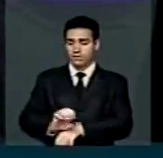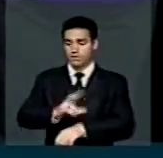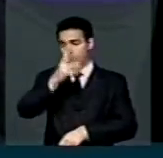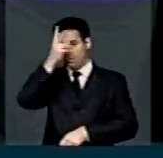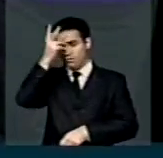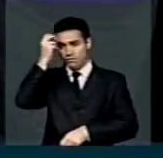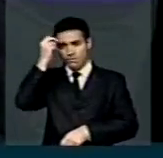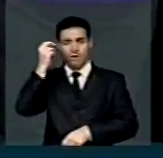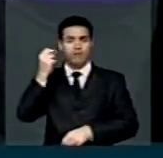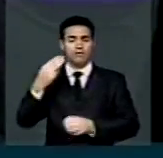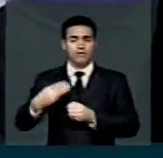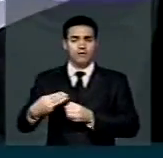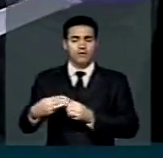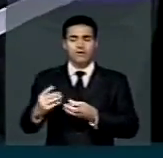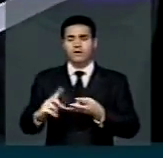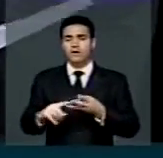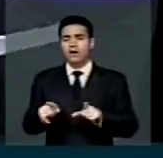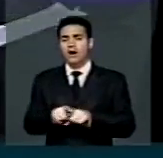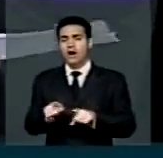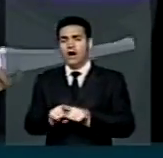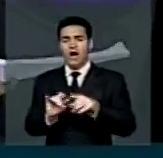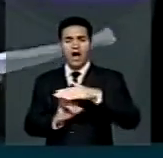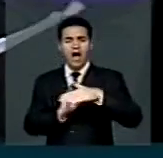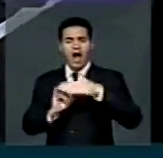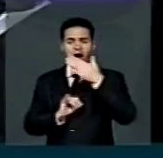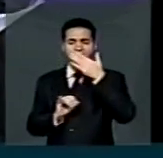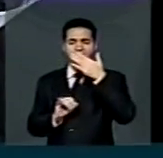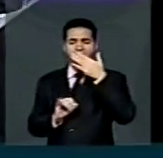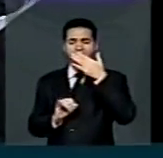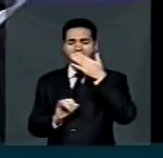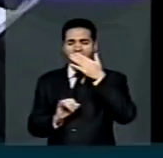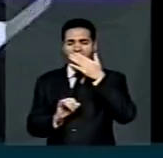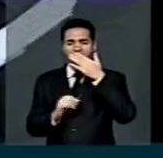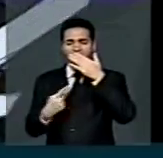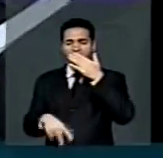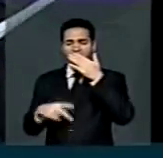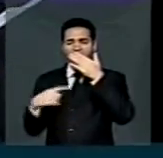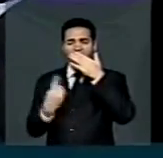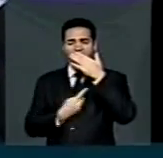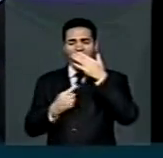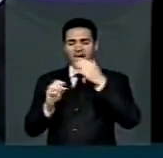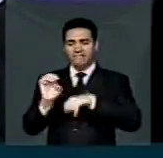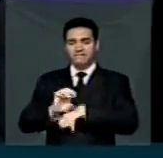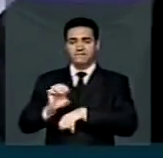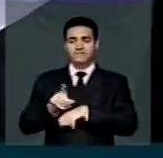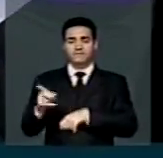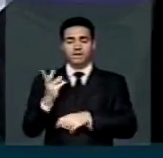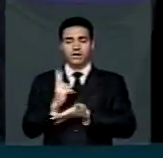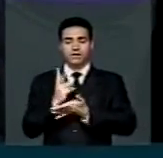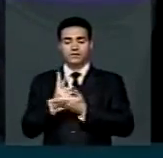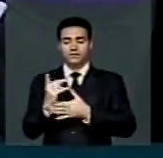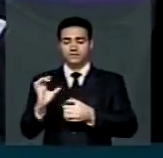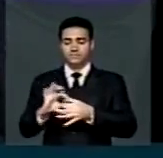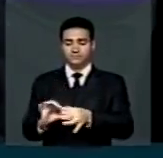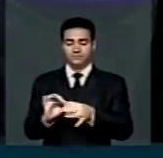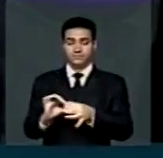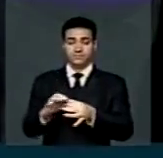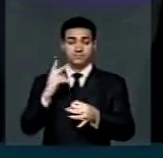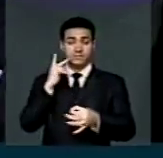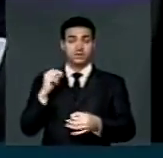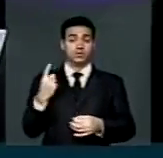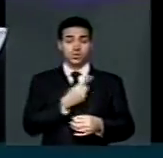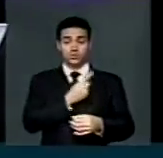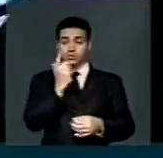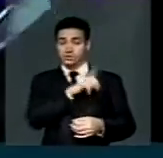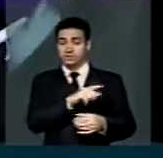prefeitos municipais, das instituições instituídas no nosso Estado, sempre tem feito essa pactuação para que nós